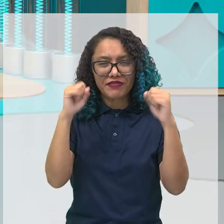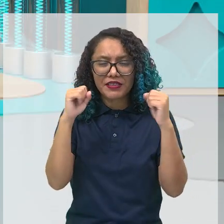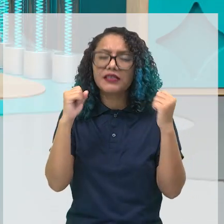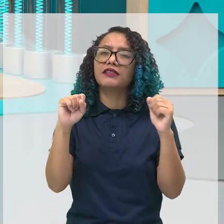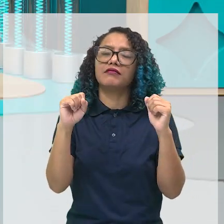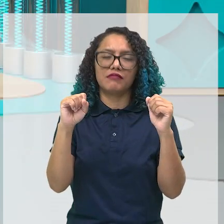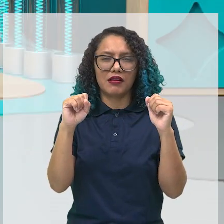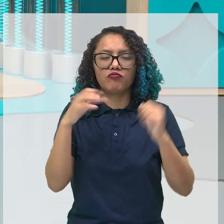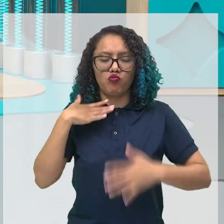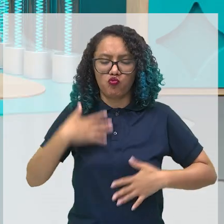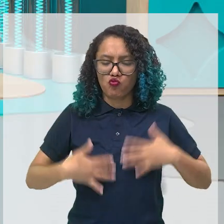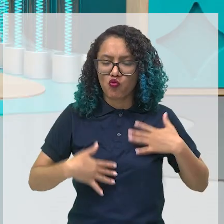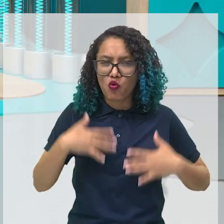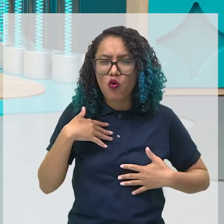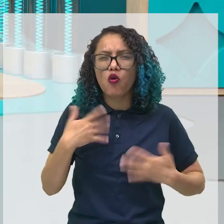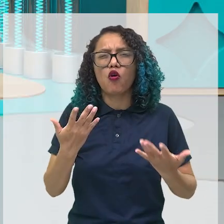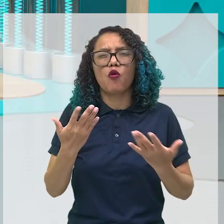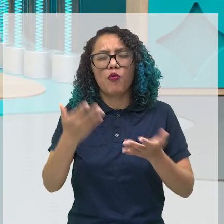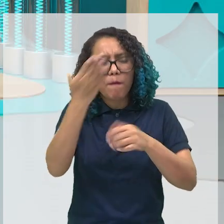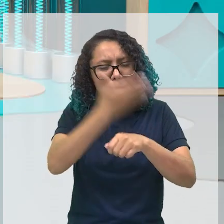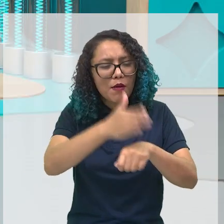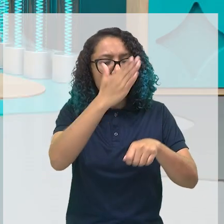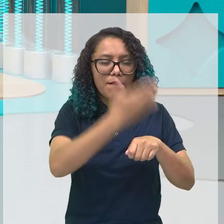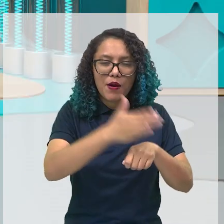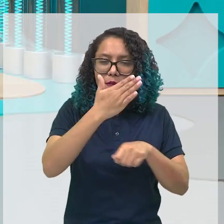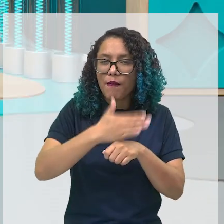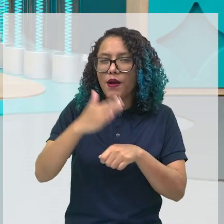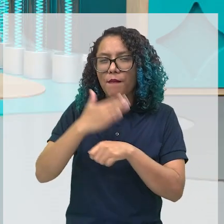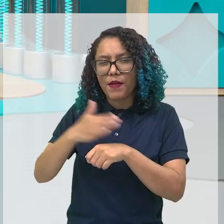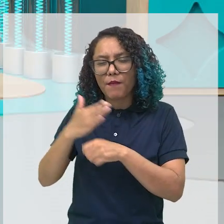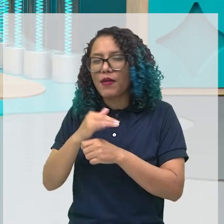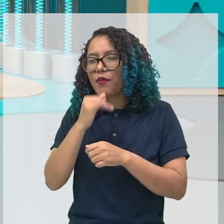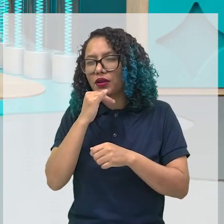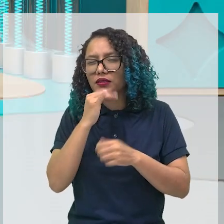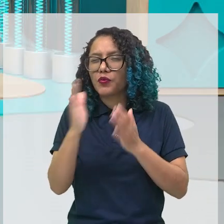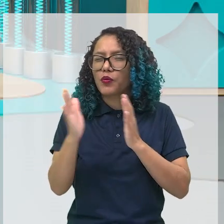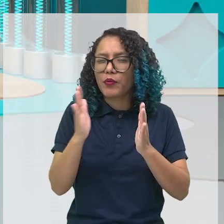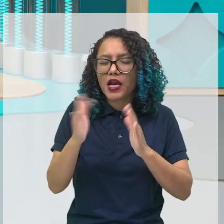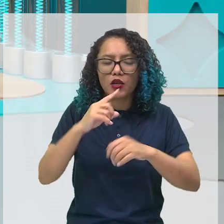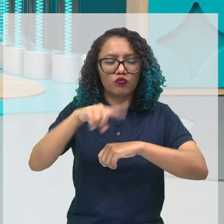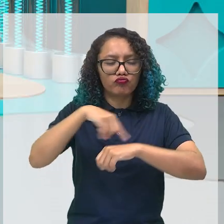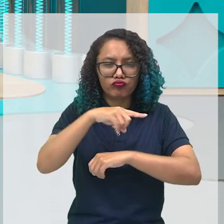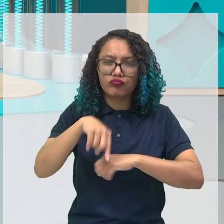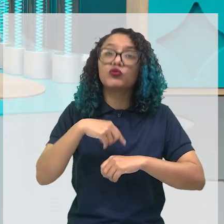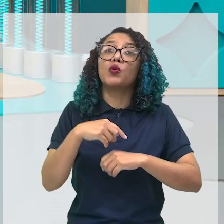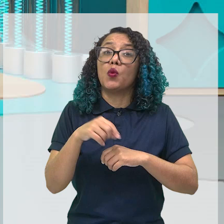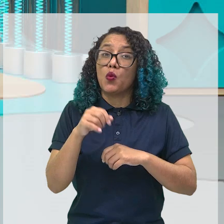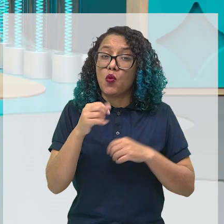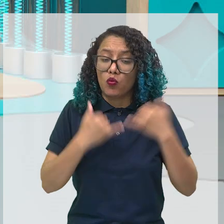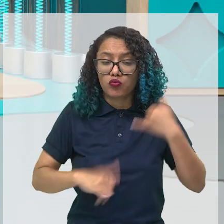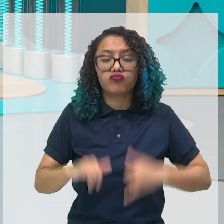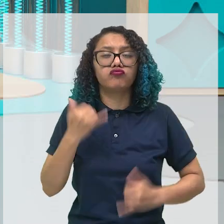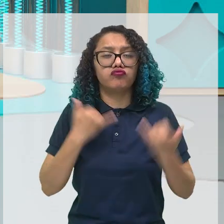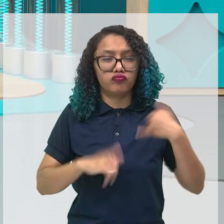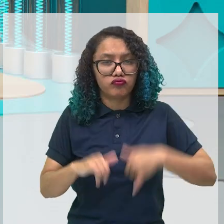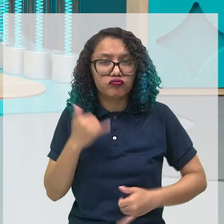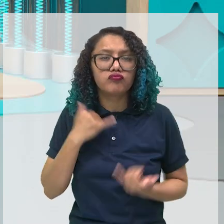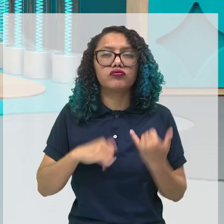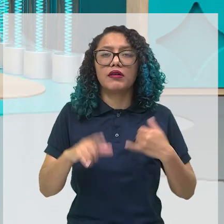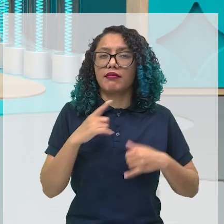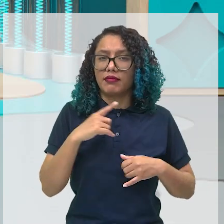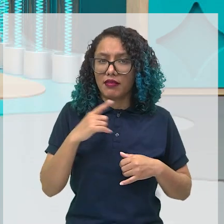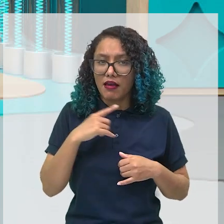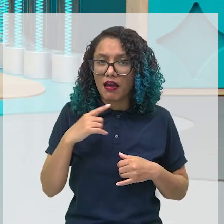por você encenar, coreografar ali algumas horas de música, demandam gasto energético, gasto